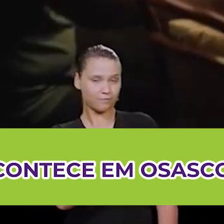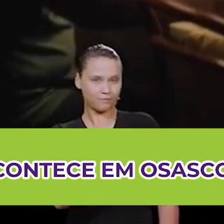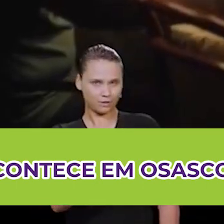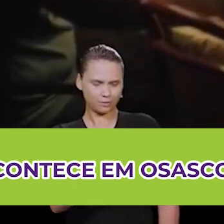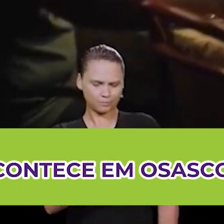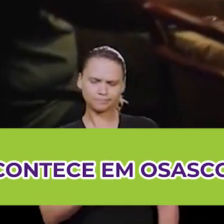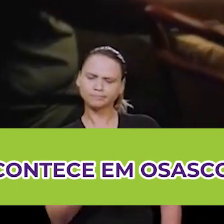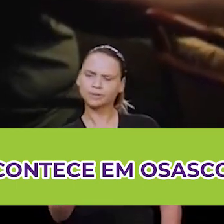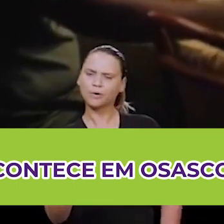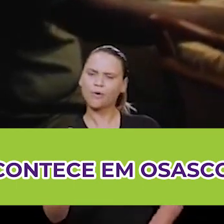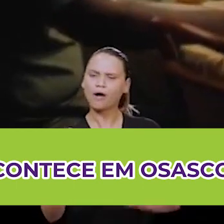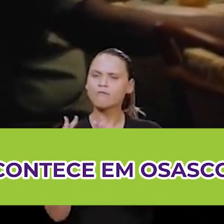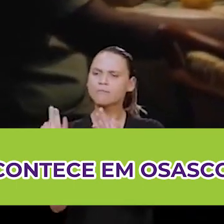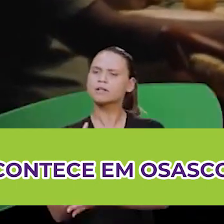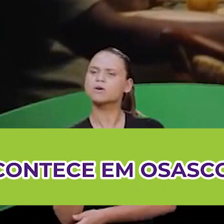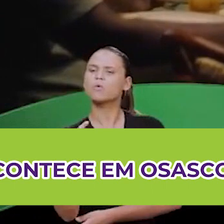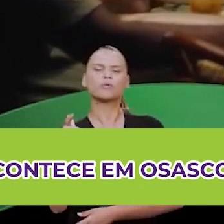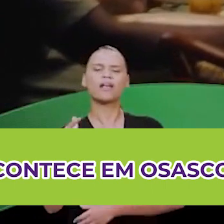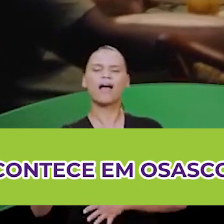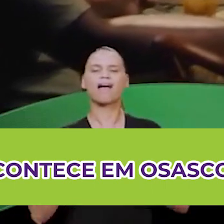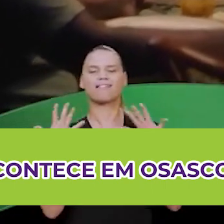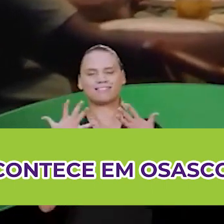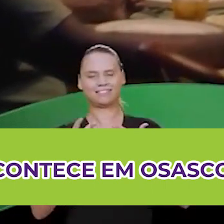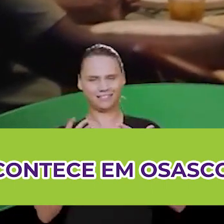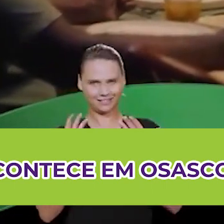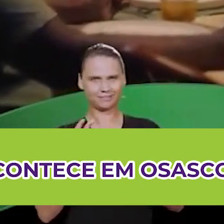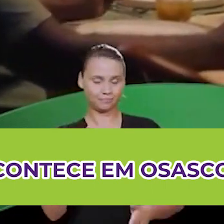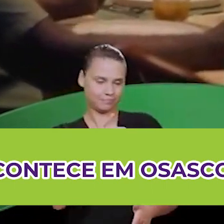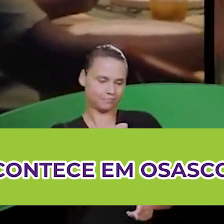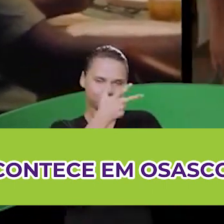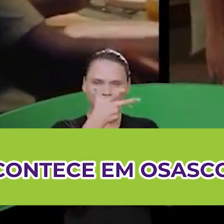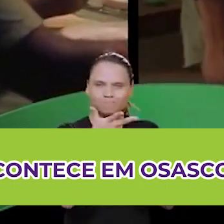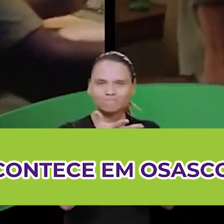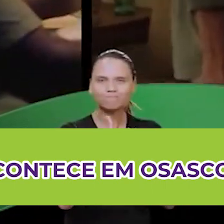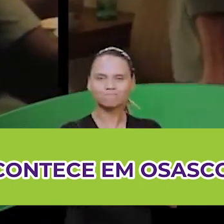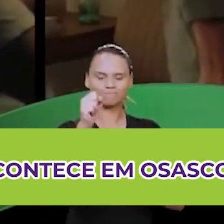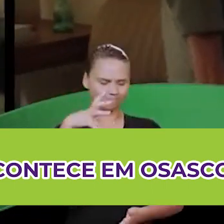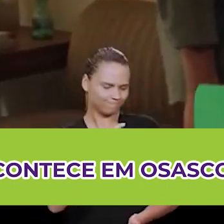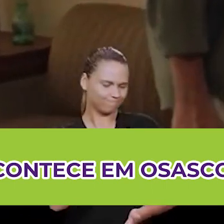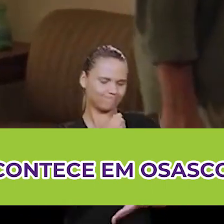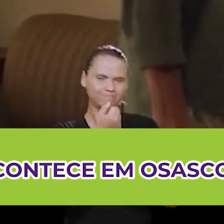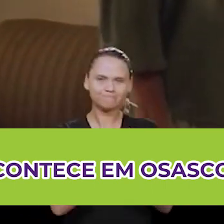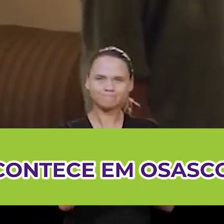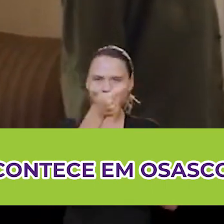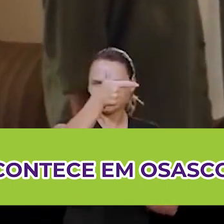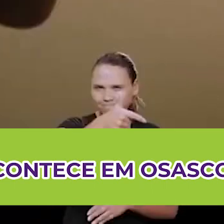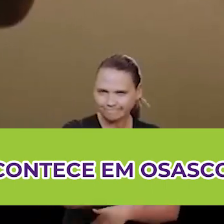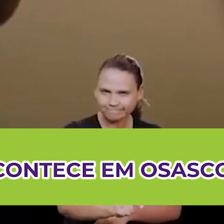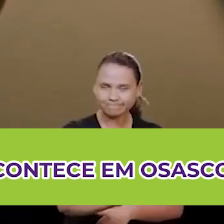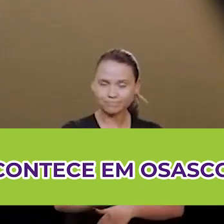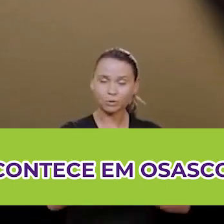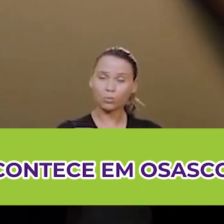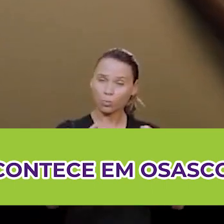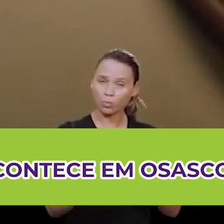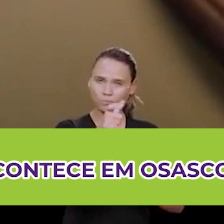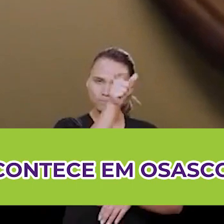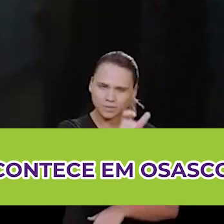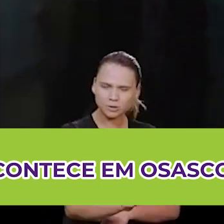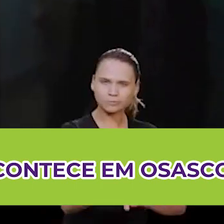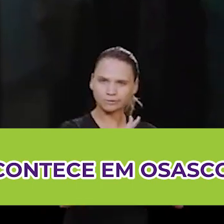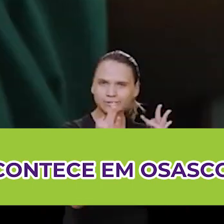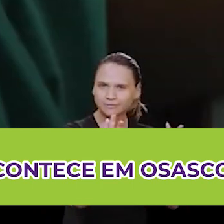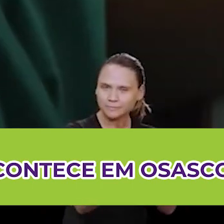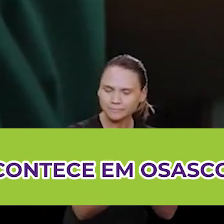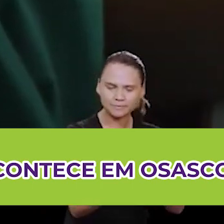o nosso filho vive levando alegria para uma nova família amor para superar amor para